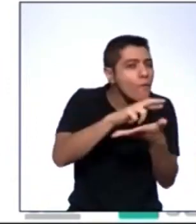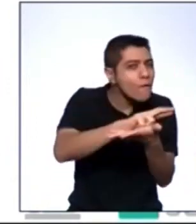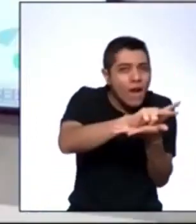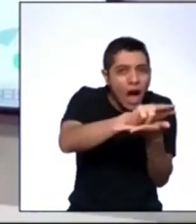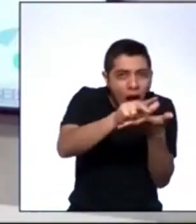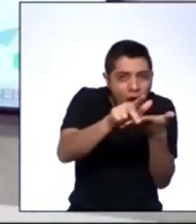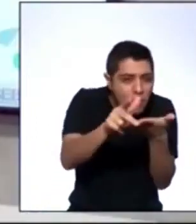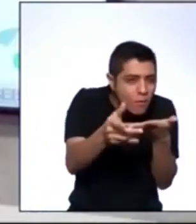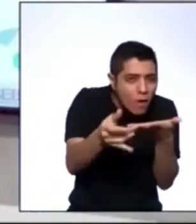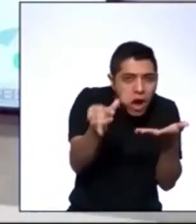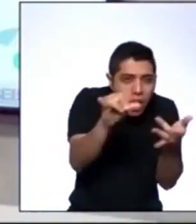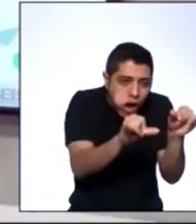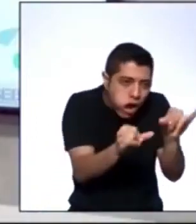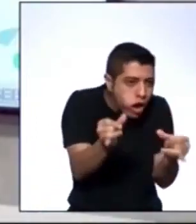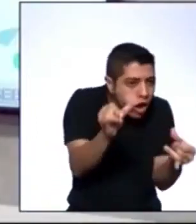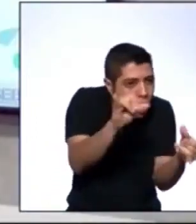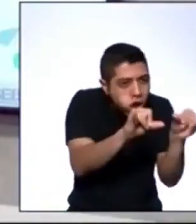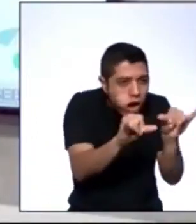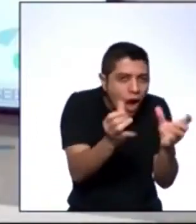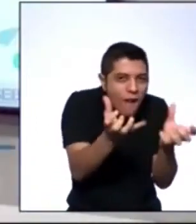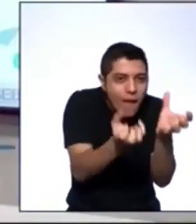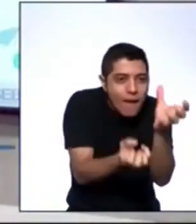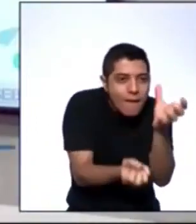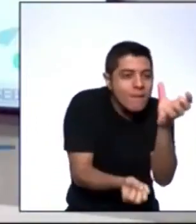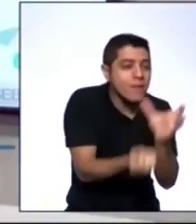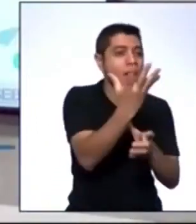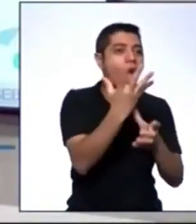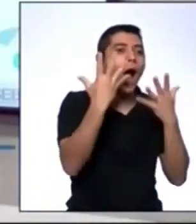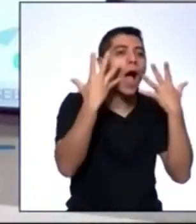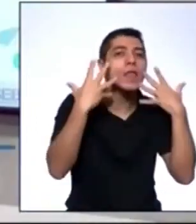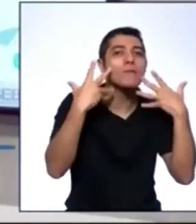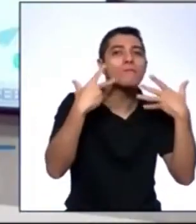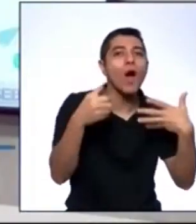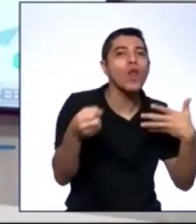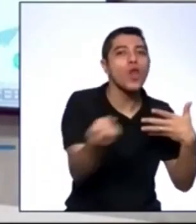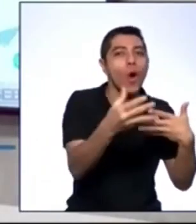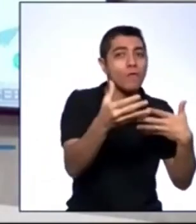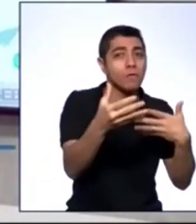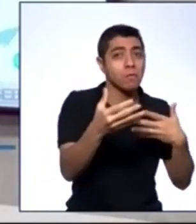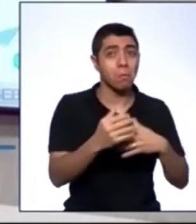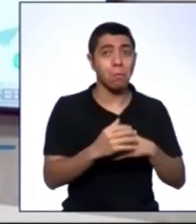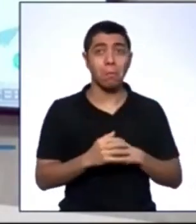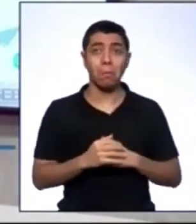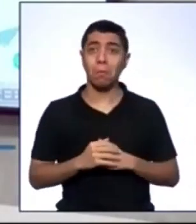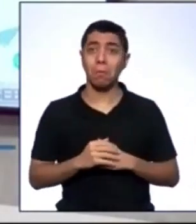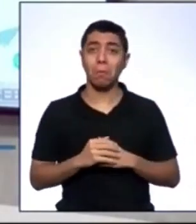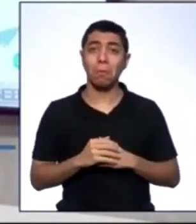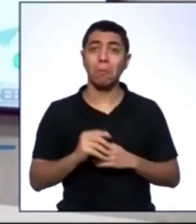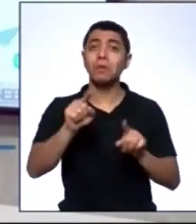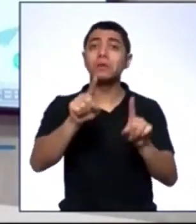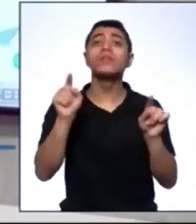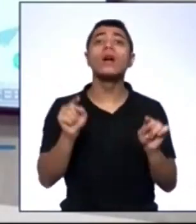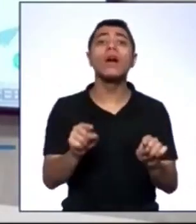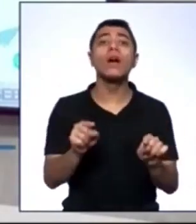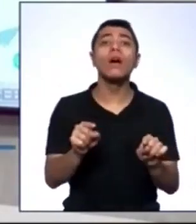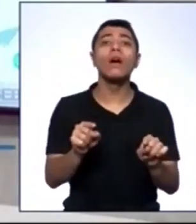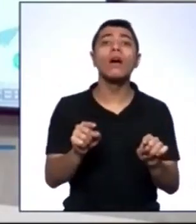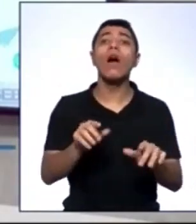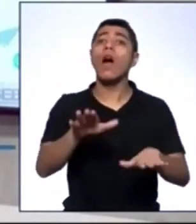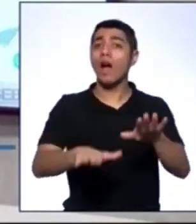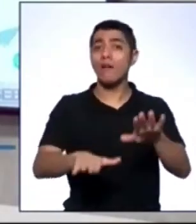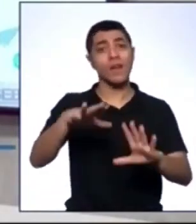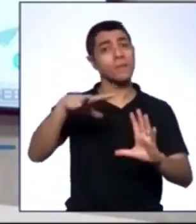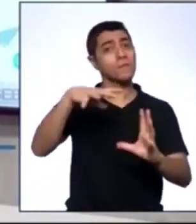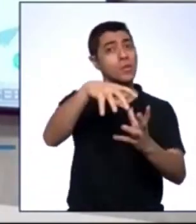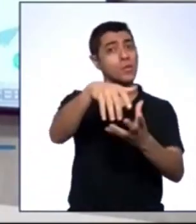acha que não tem louco no mundo o suficiente para tentar colocar DNA de